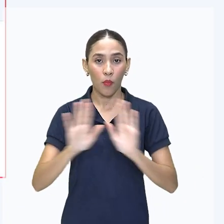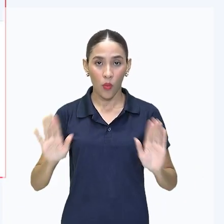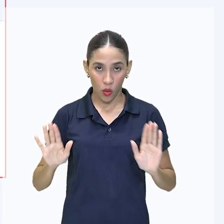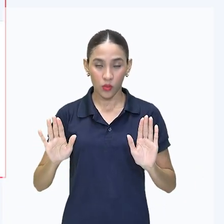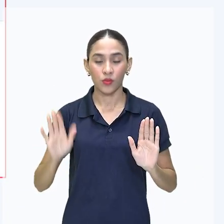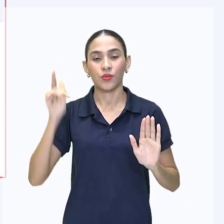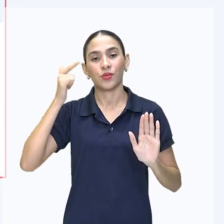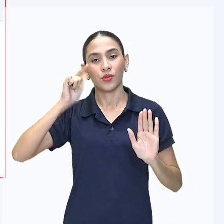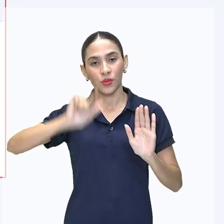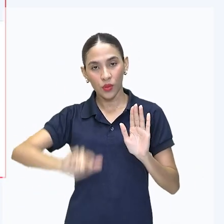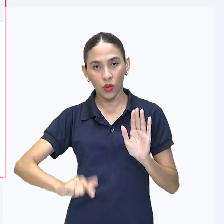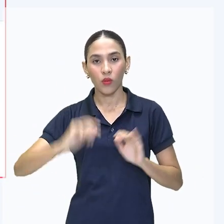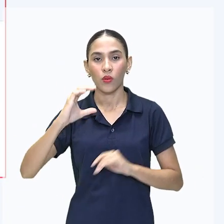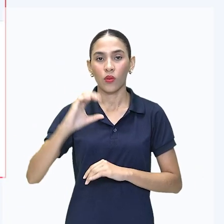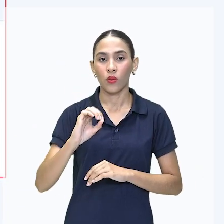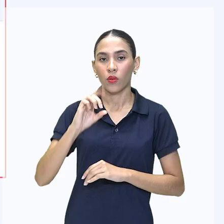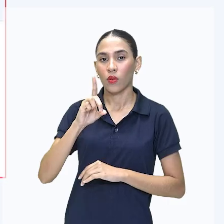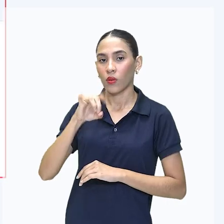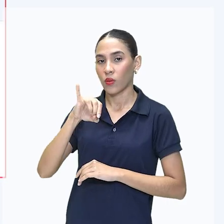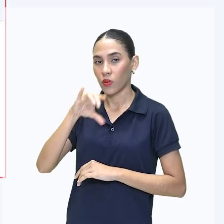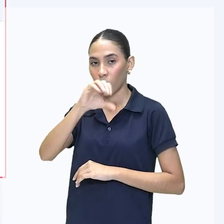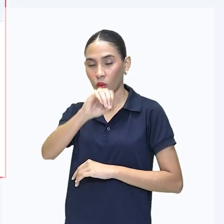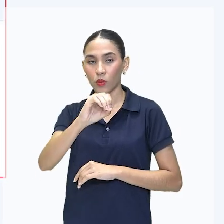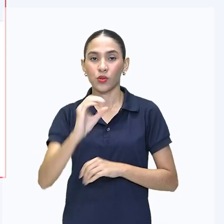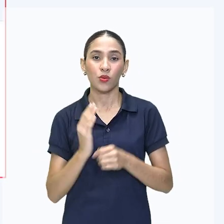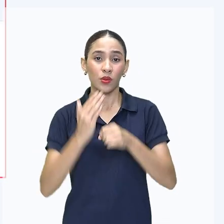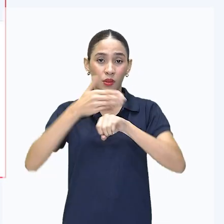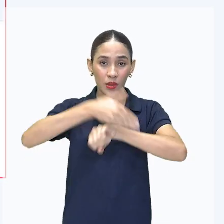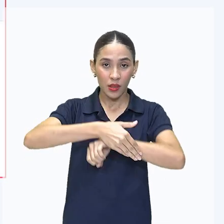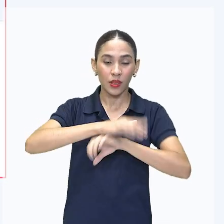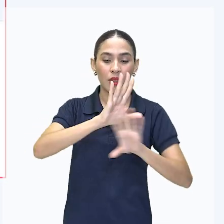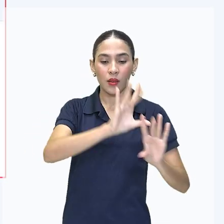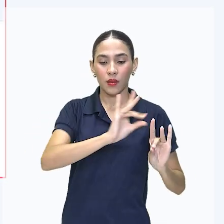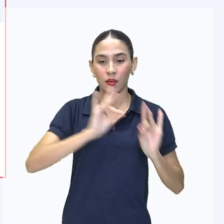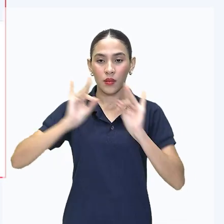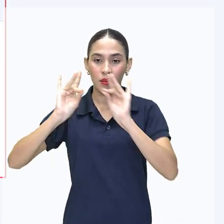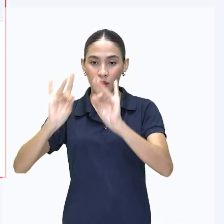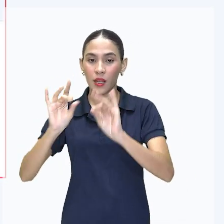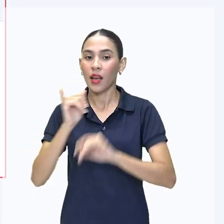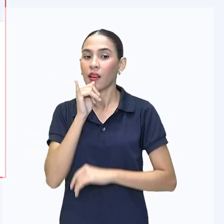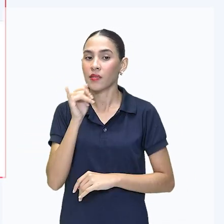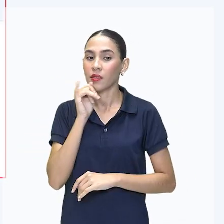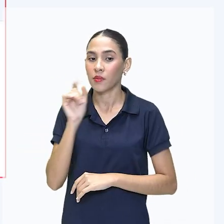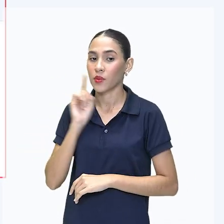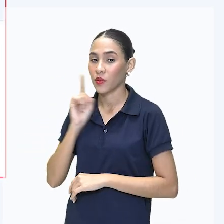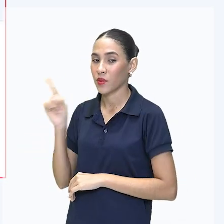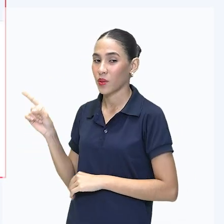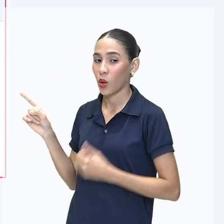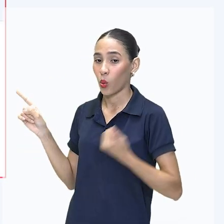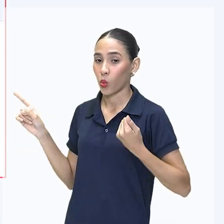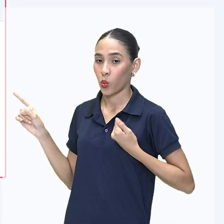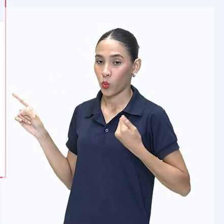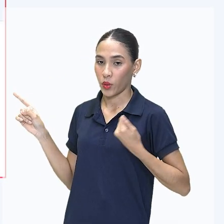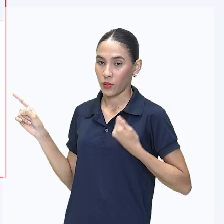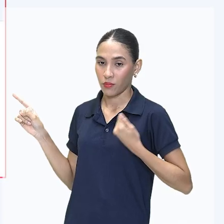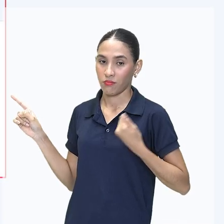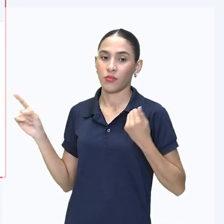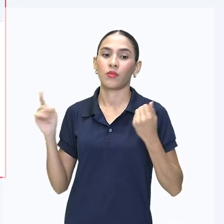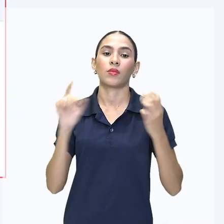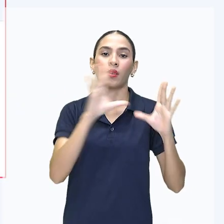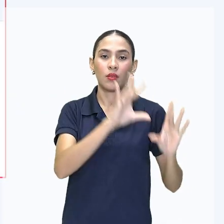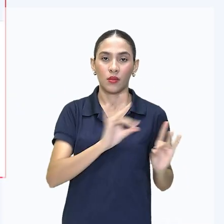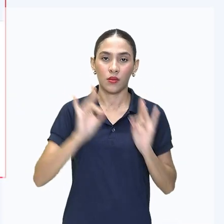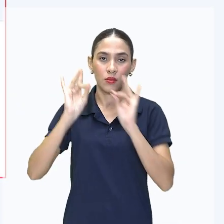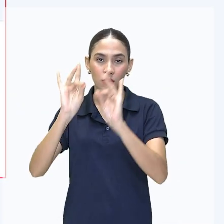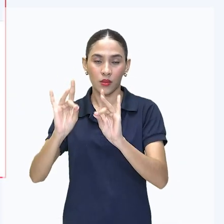isso, novamente o código ali para entrar, tá? Repitam o código que aparece embaixo de autenticação